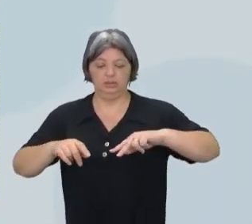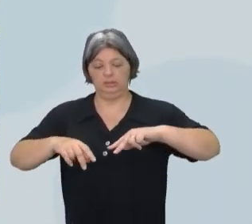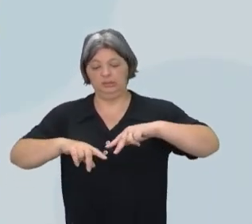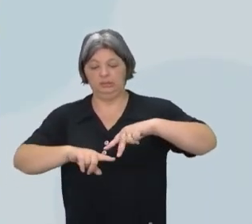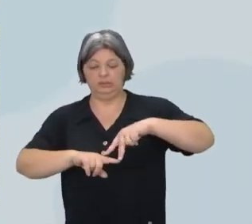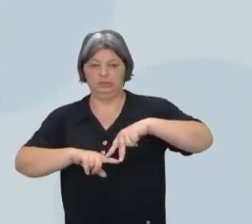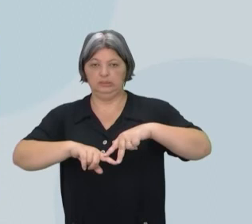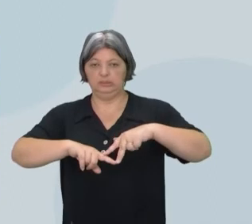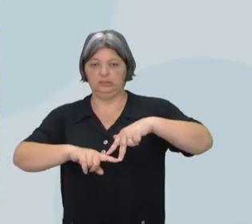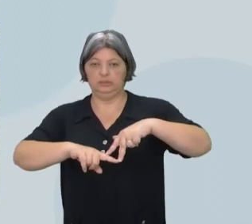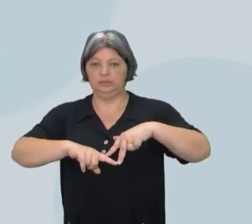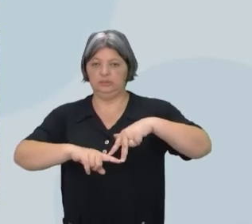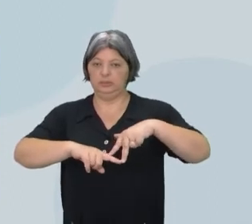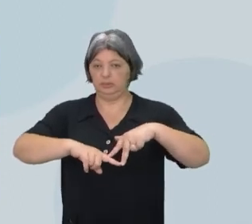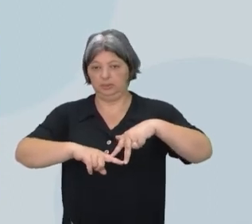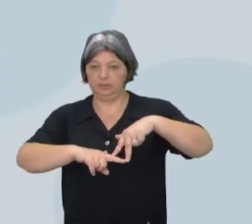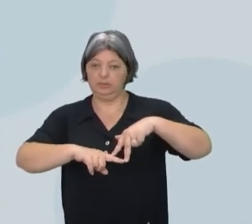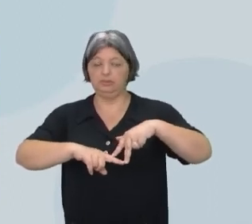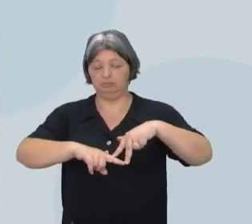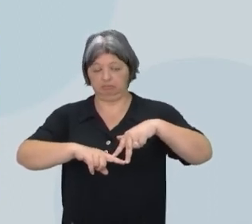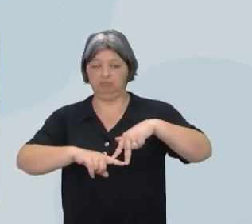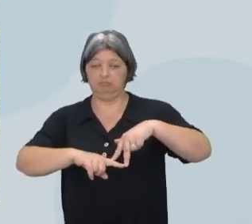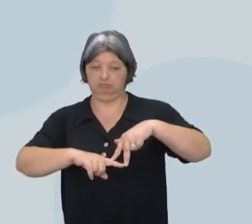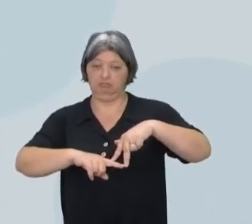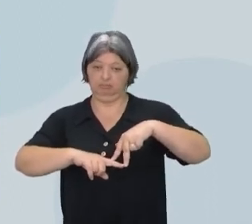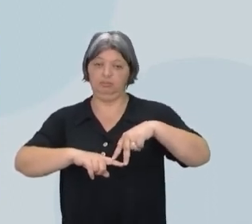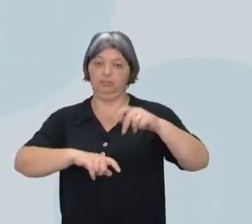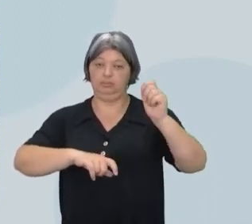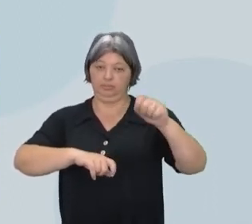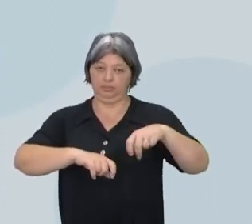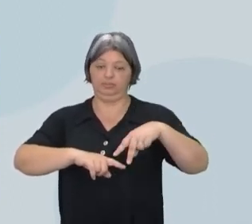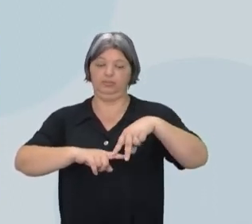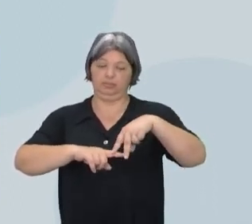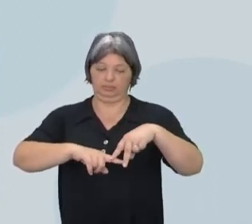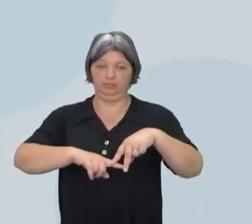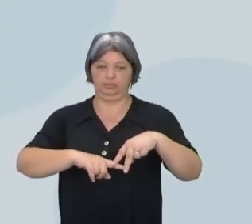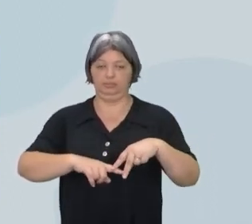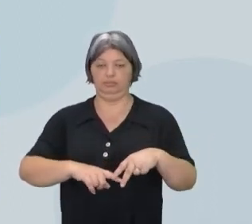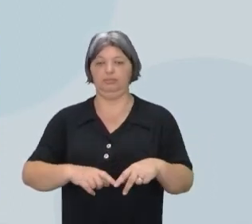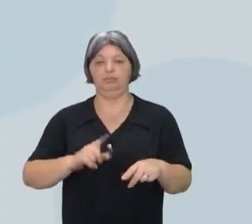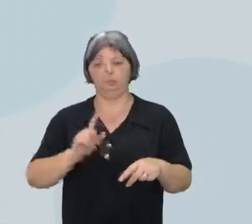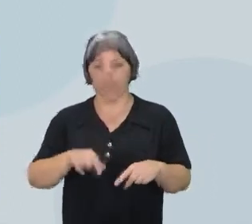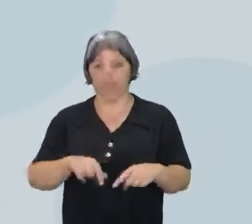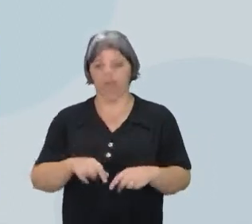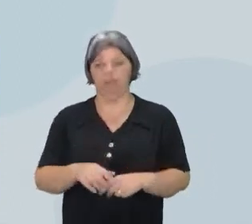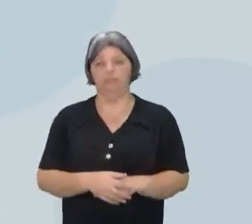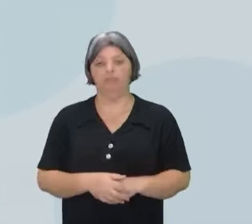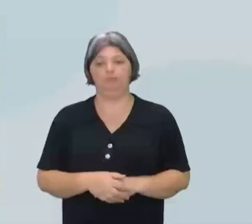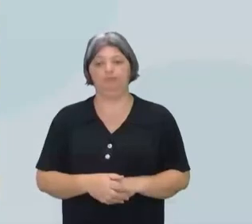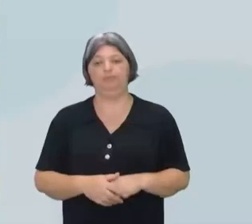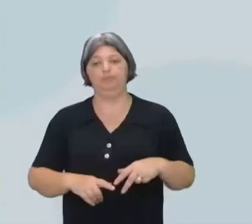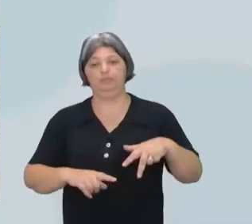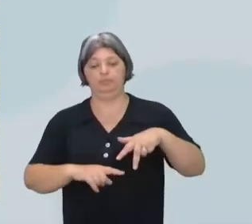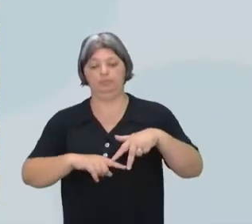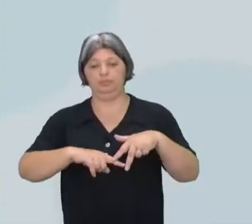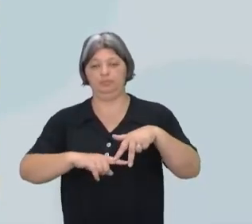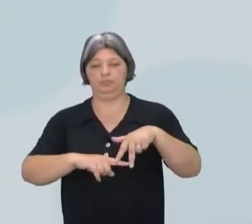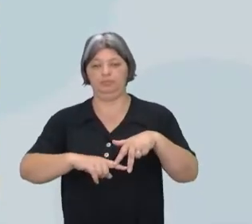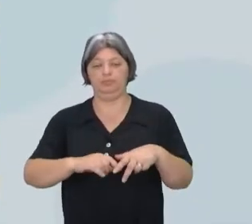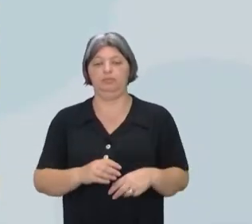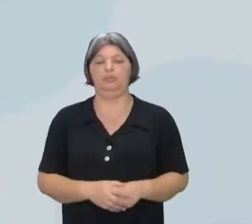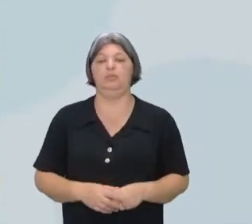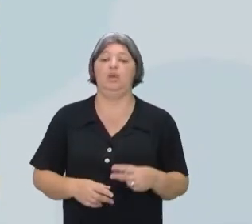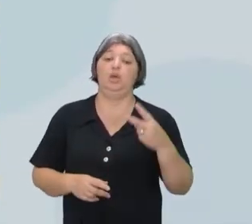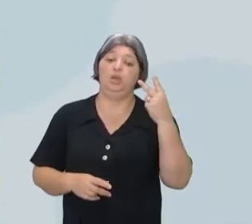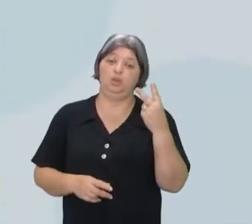ele também demonstra ali a palavra equilíbrio. Ele está equilibrado sobre a corda bamba. E duas